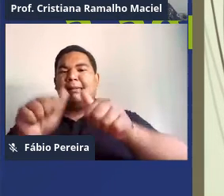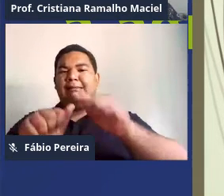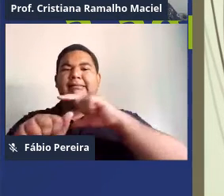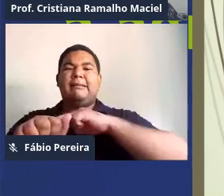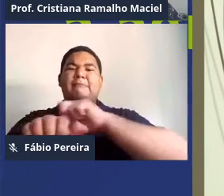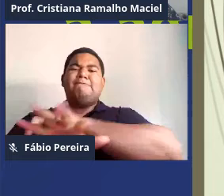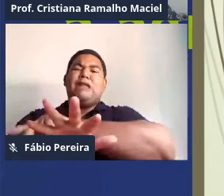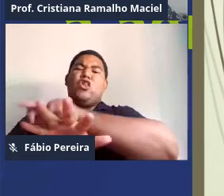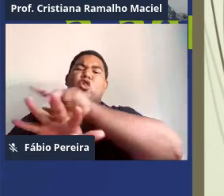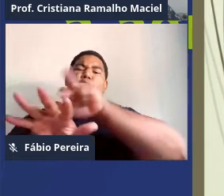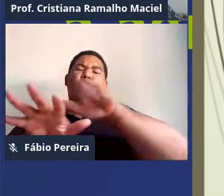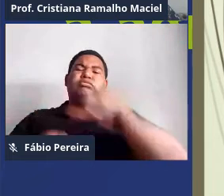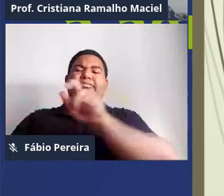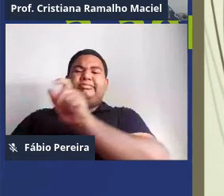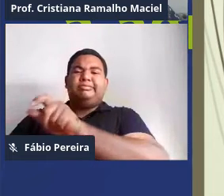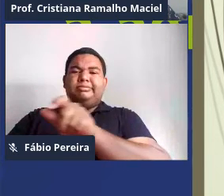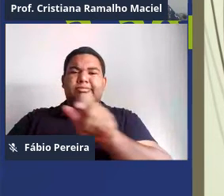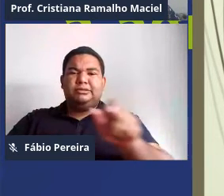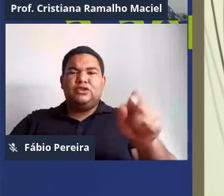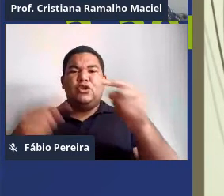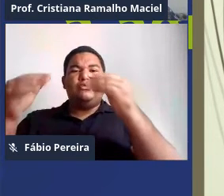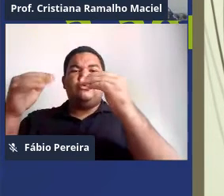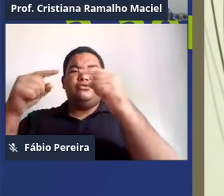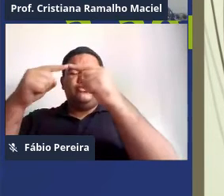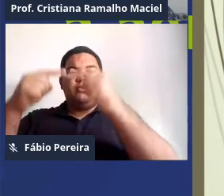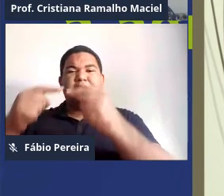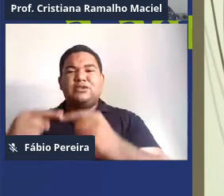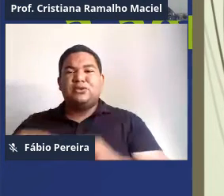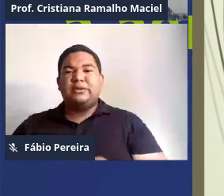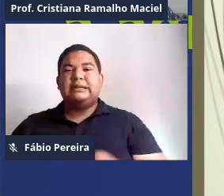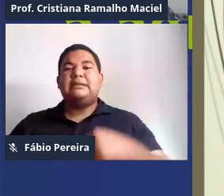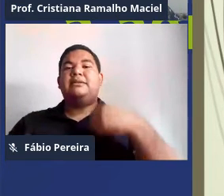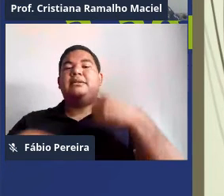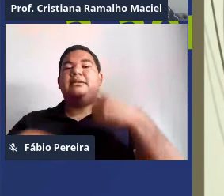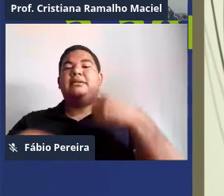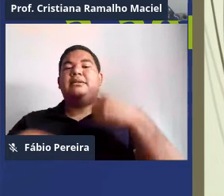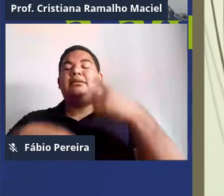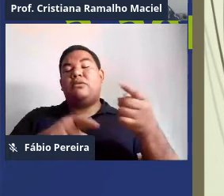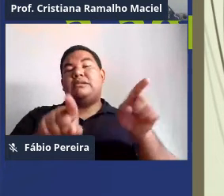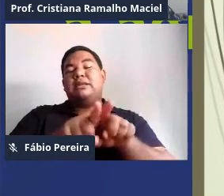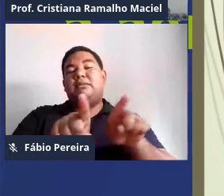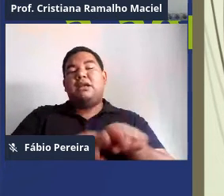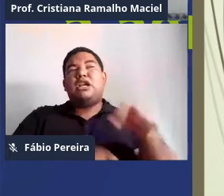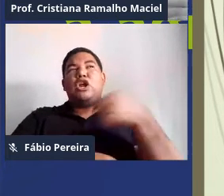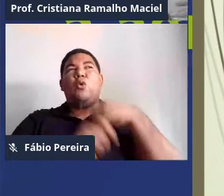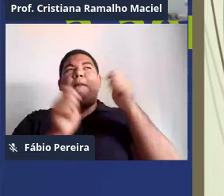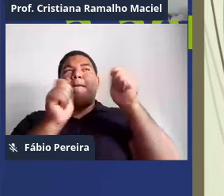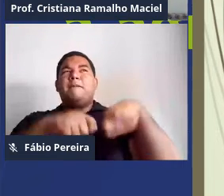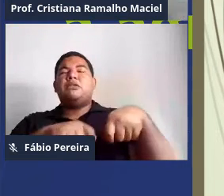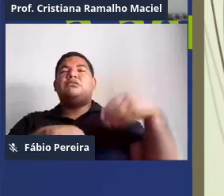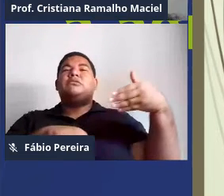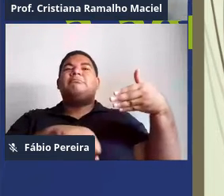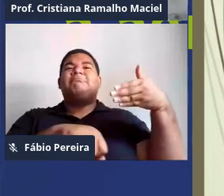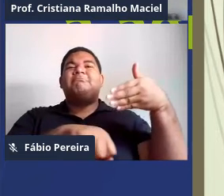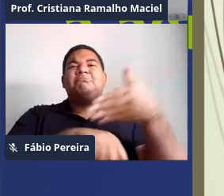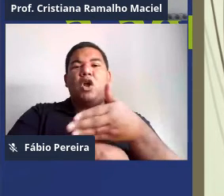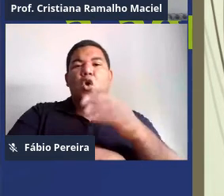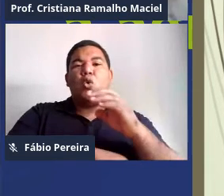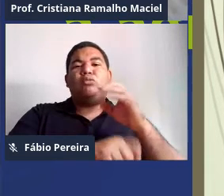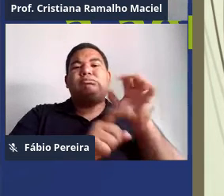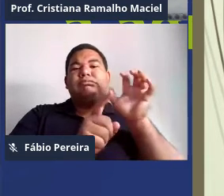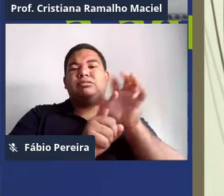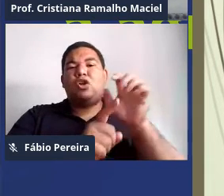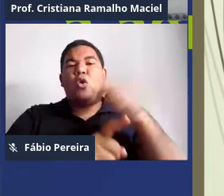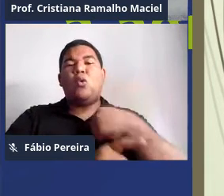sequências, e o plano final é eu ver possibilidades ou de interferir, ou de ter ideias